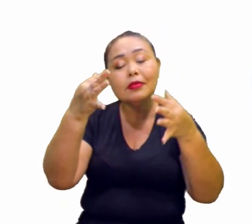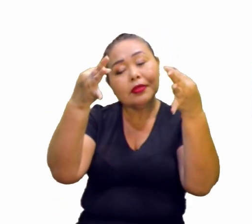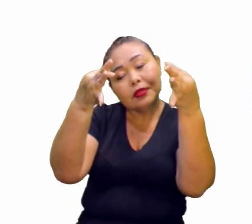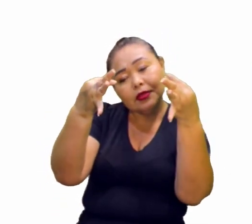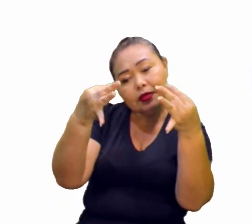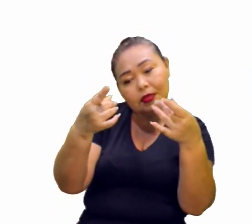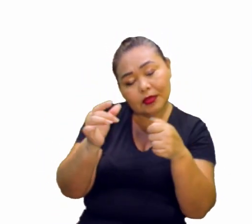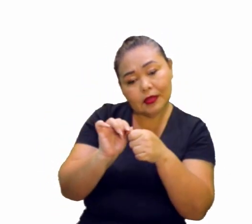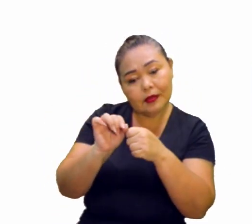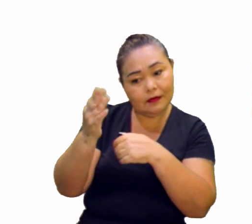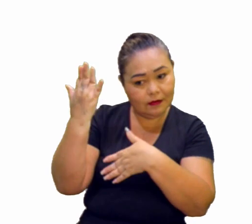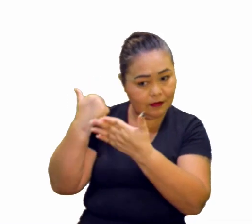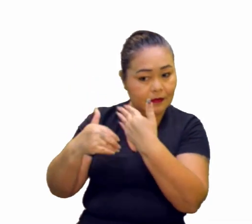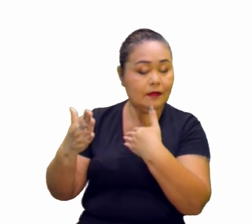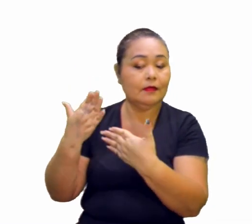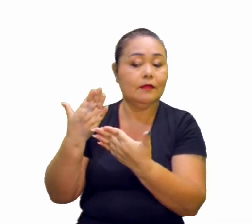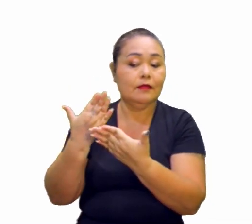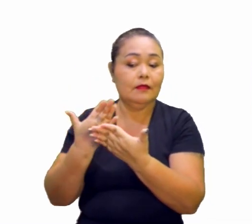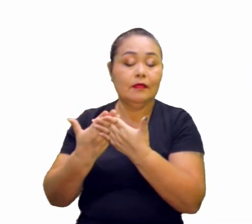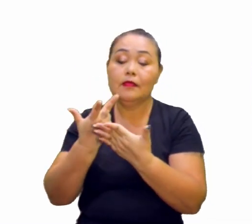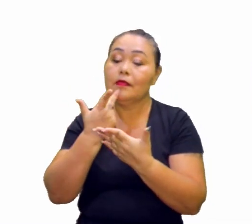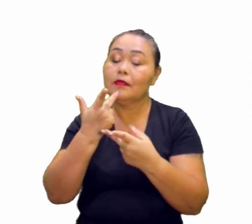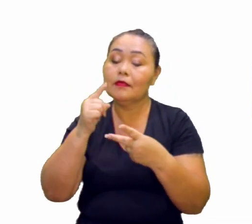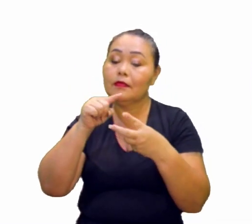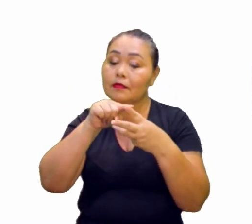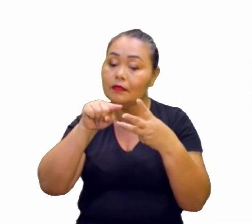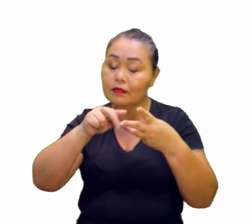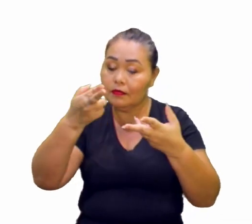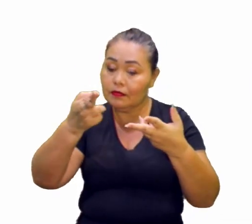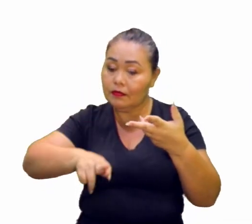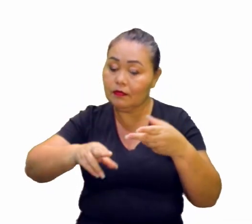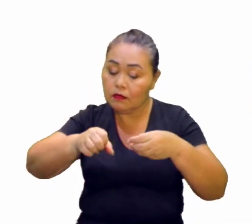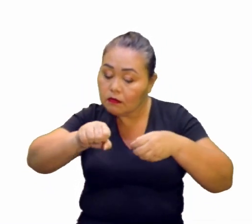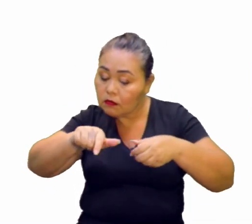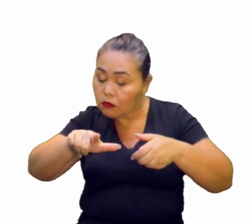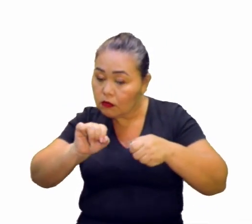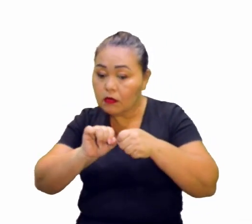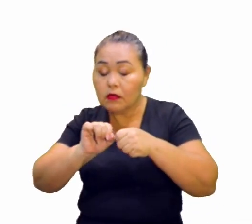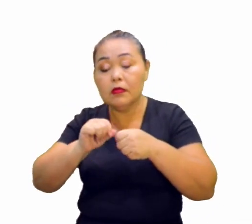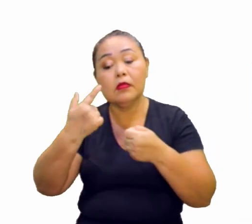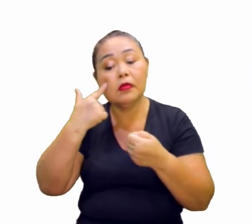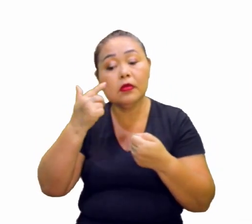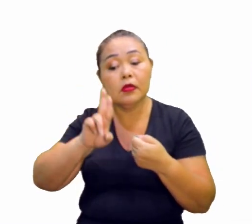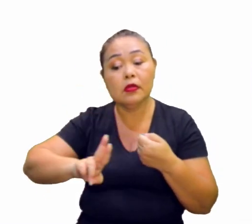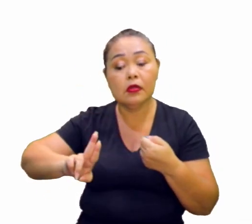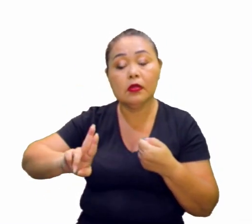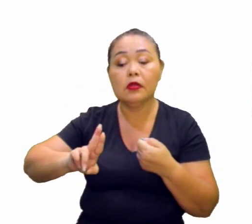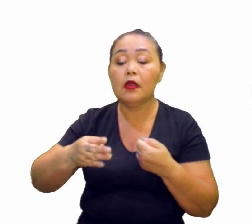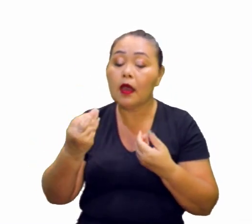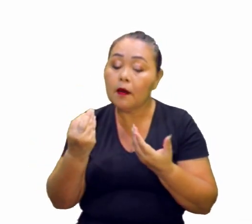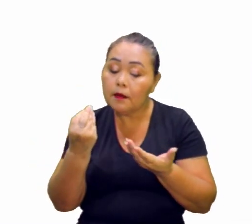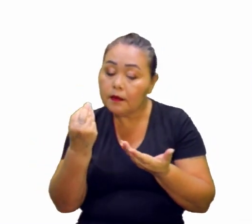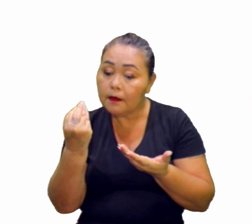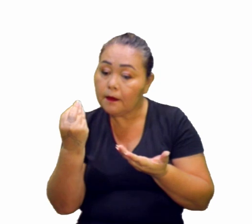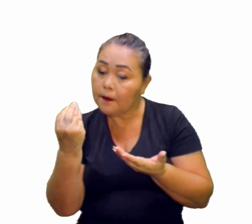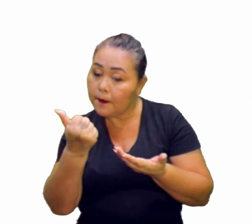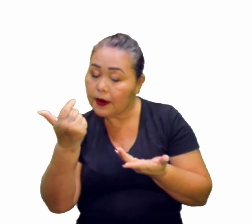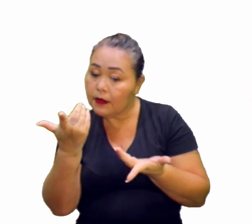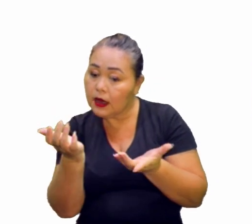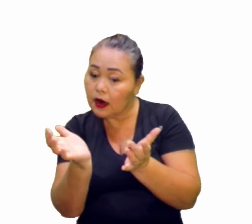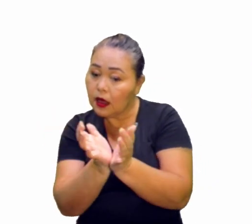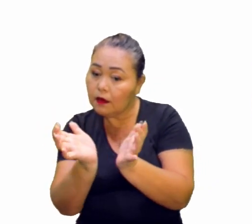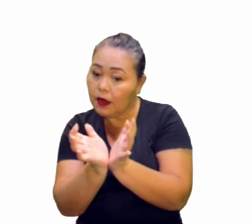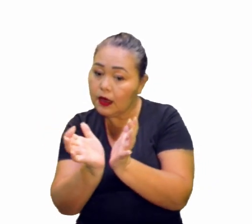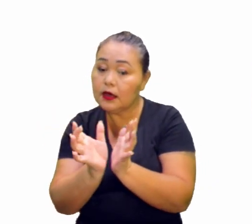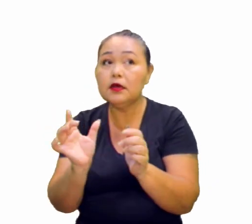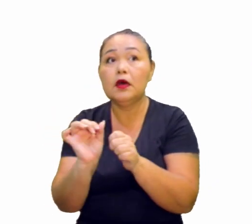para vocês na aula, onde a gente falou dessa recuperação do solo, através das primeiras espécies que são utilizadas